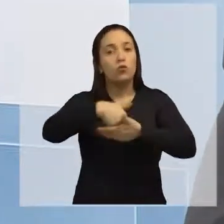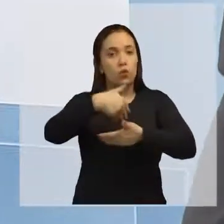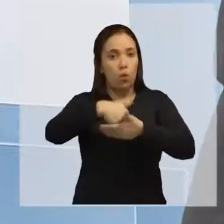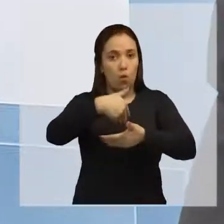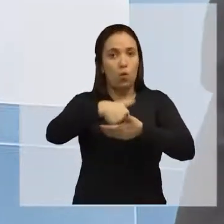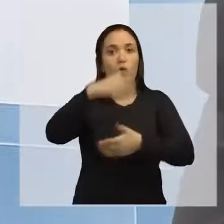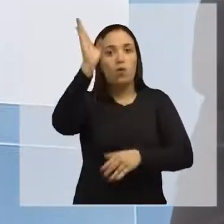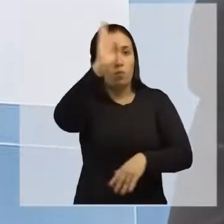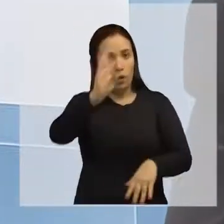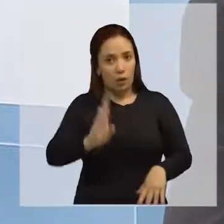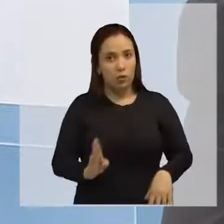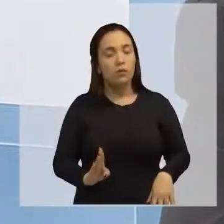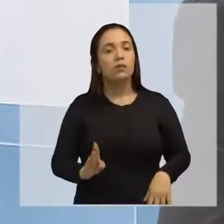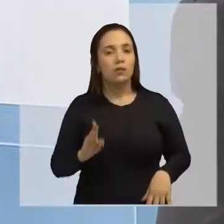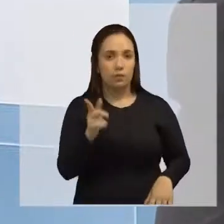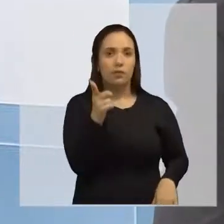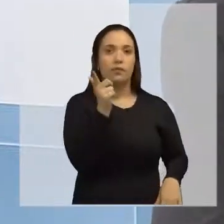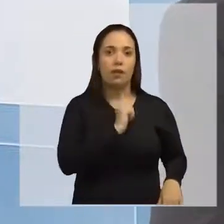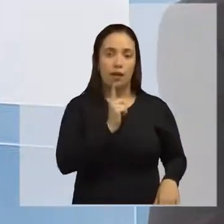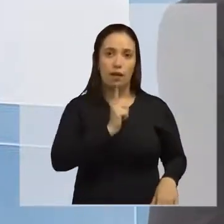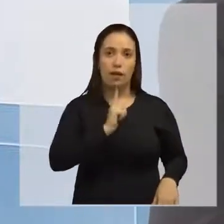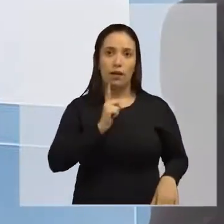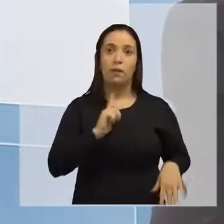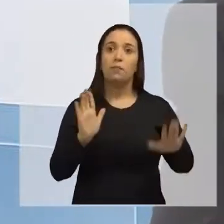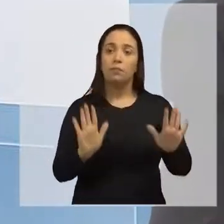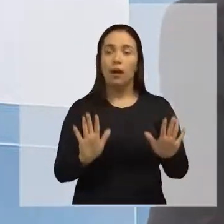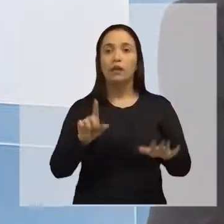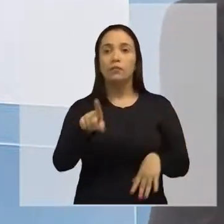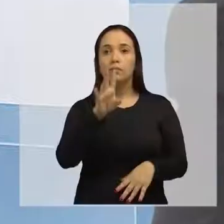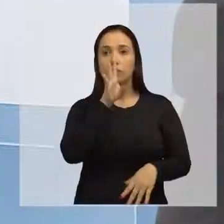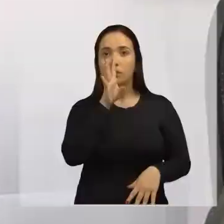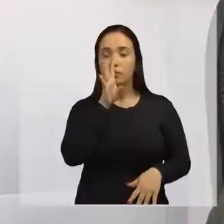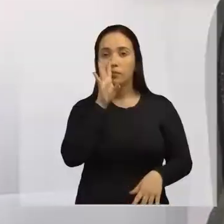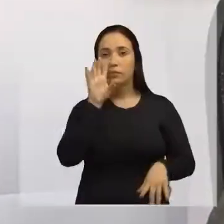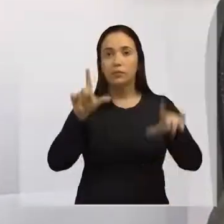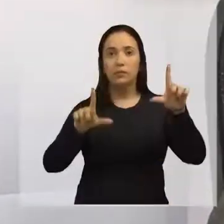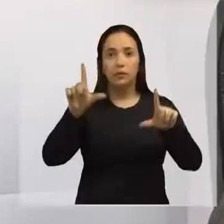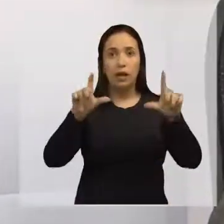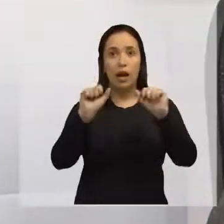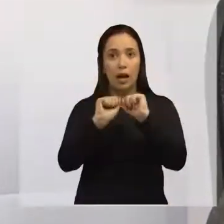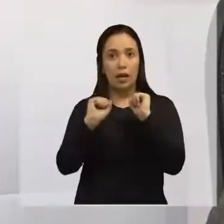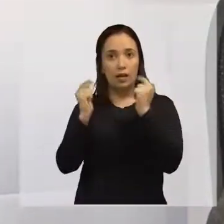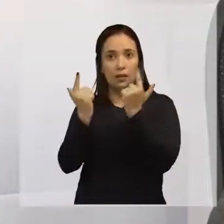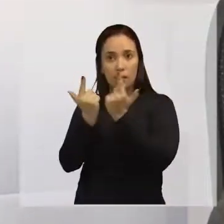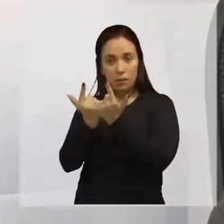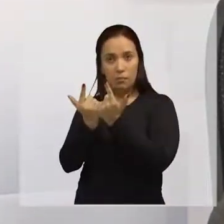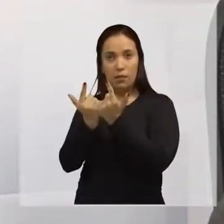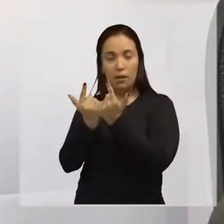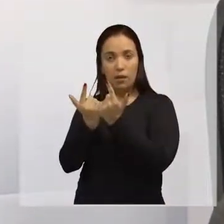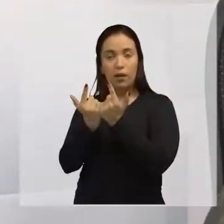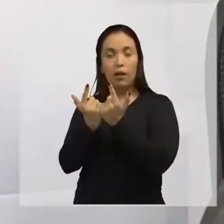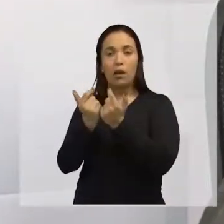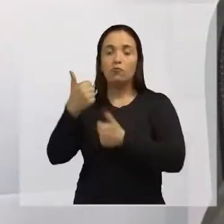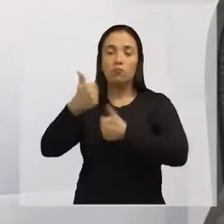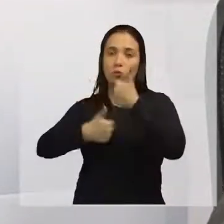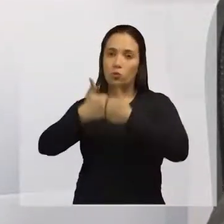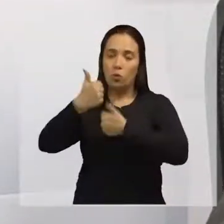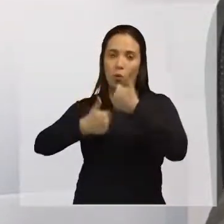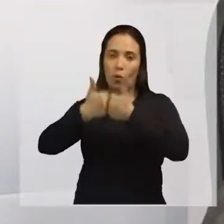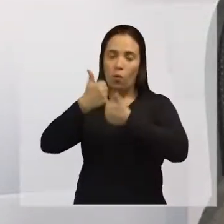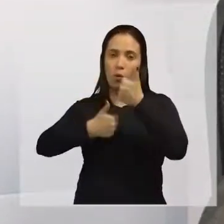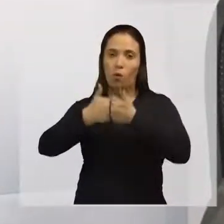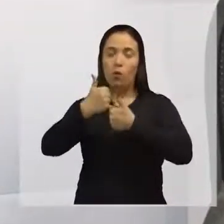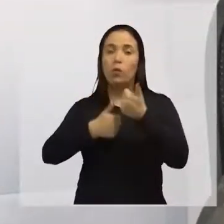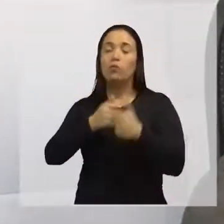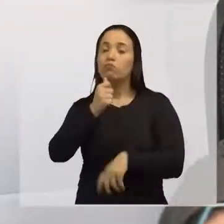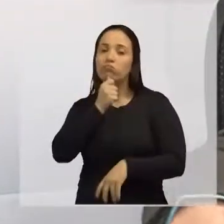hoje isso irá mudar. Quem estiver assistindo na Assembleia, o jogo ainda não terá passado.